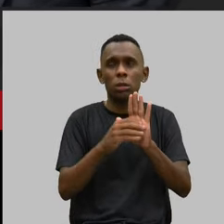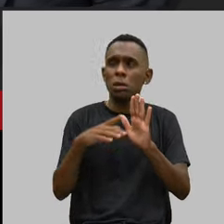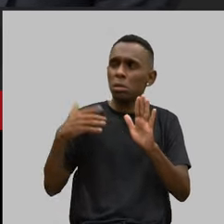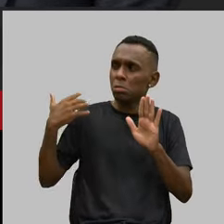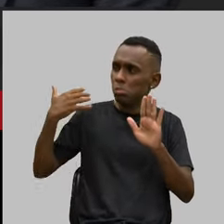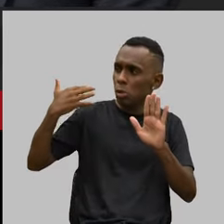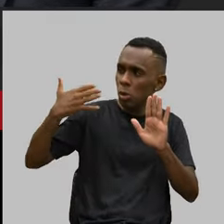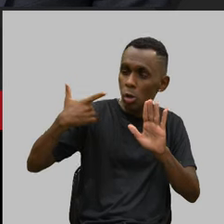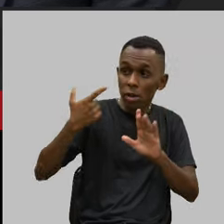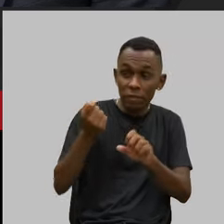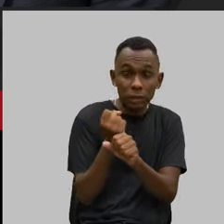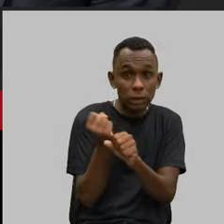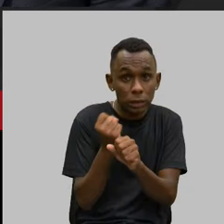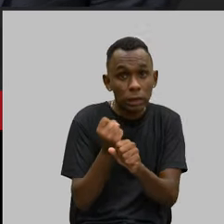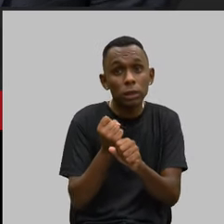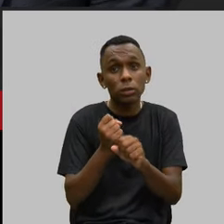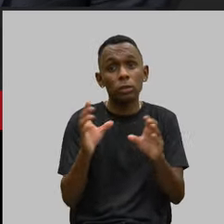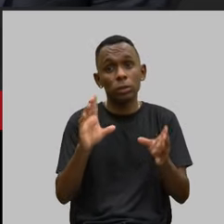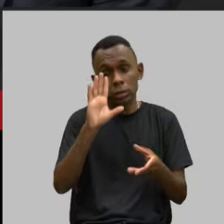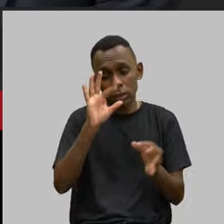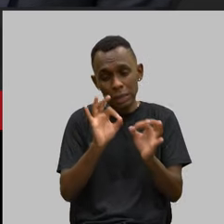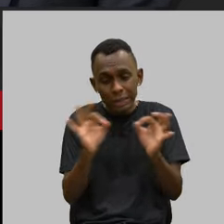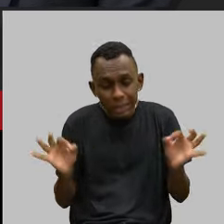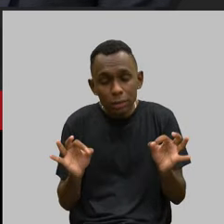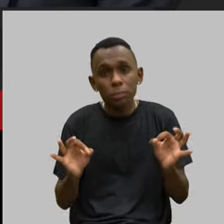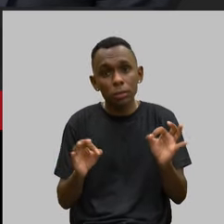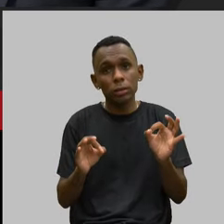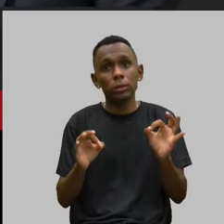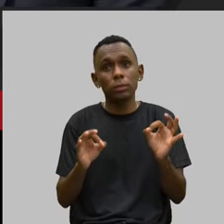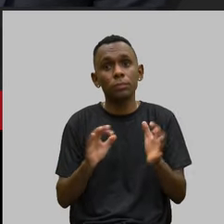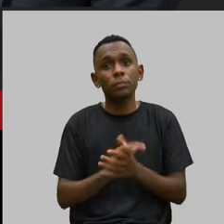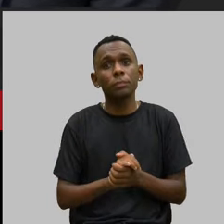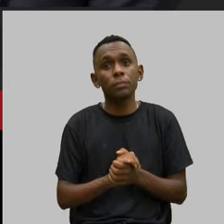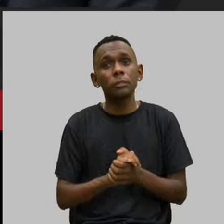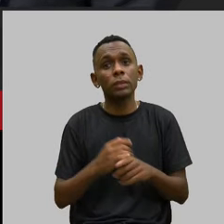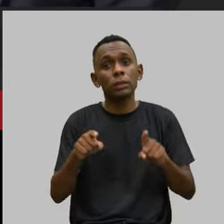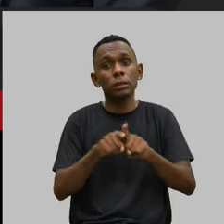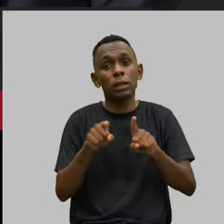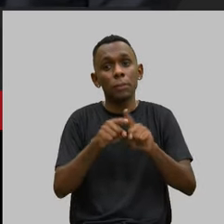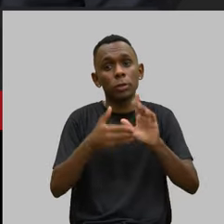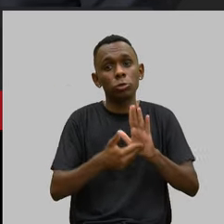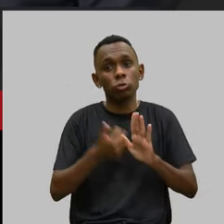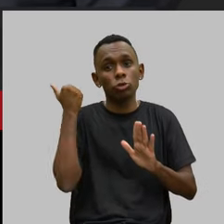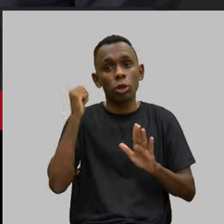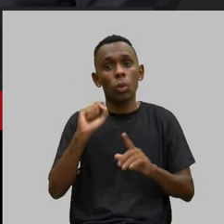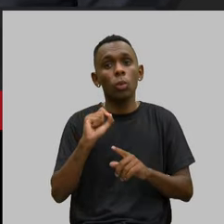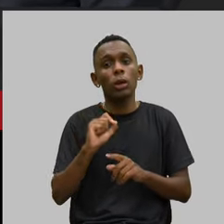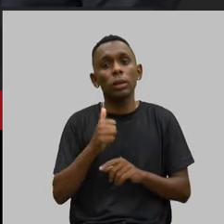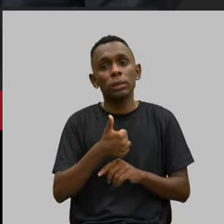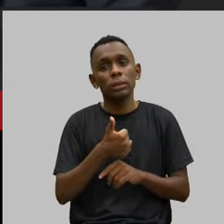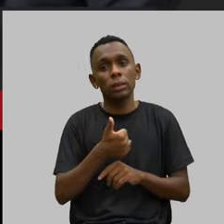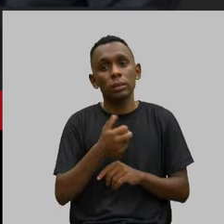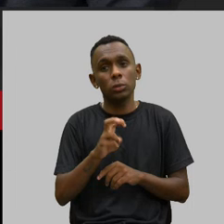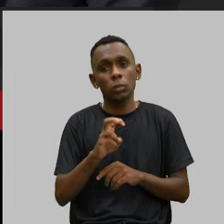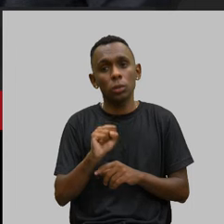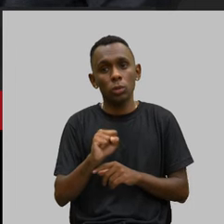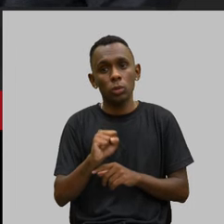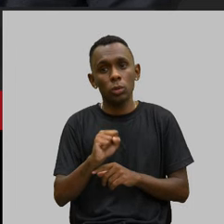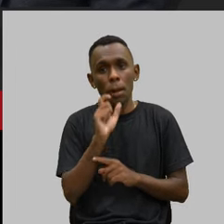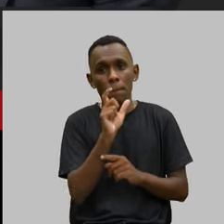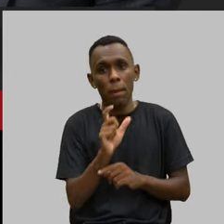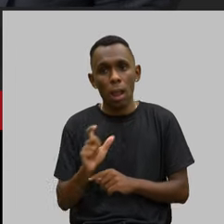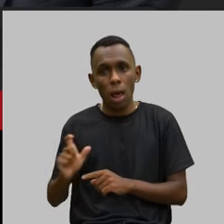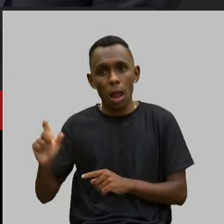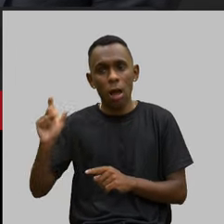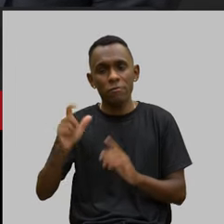existência reduzimos seis anexos houve uma extinção de 158.000 palavras